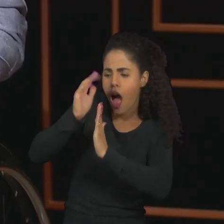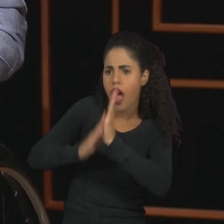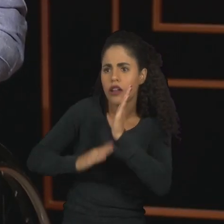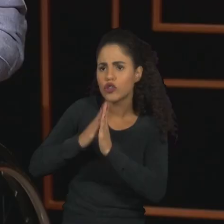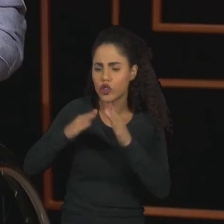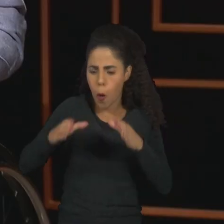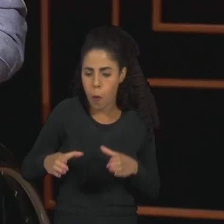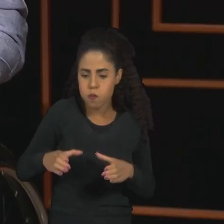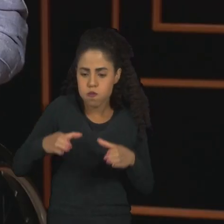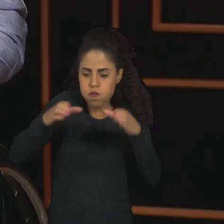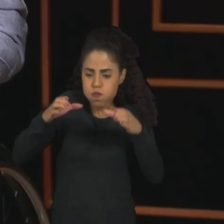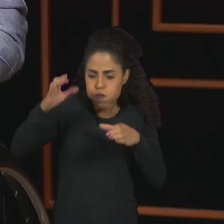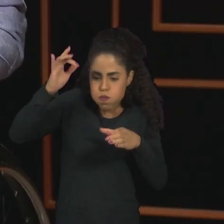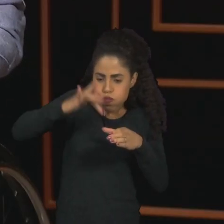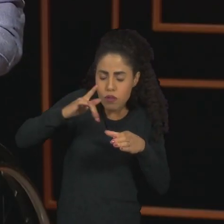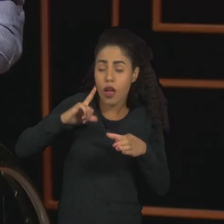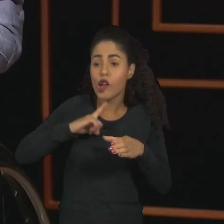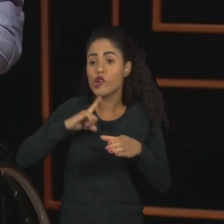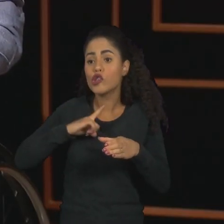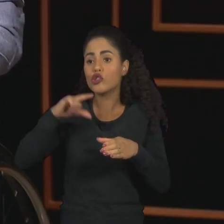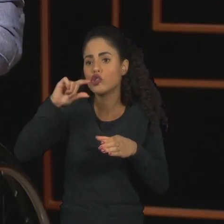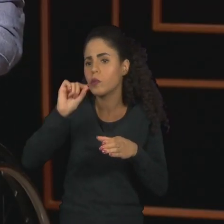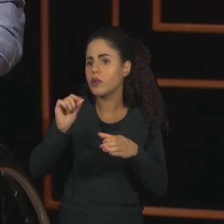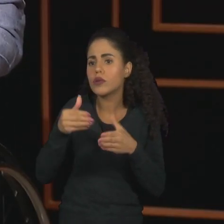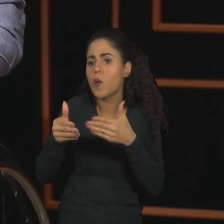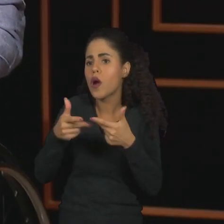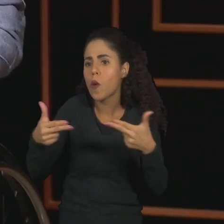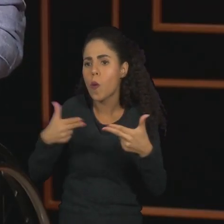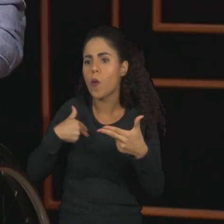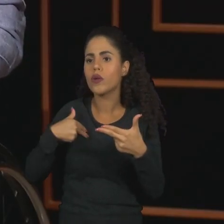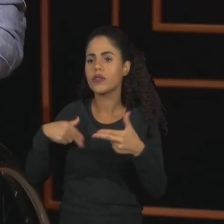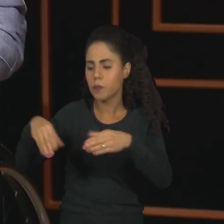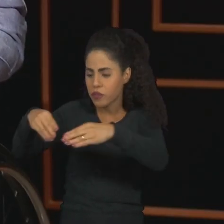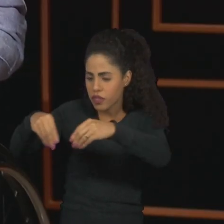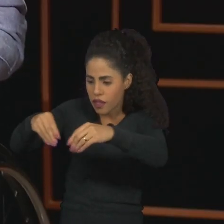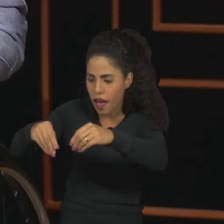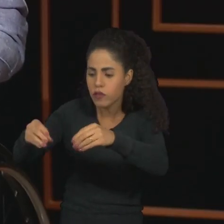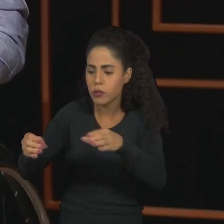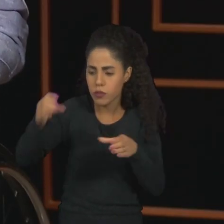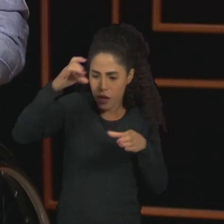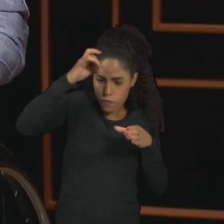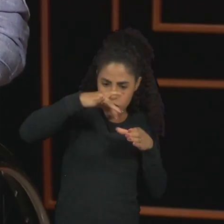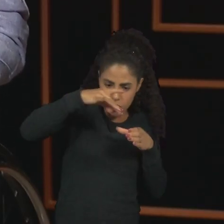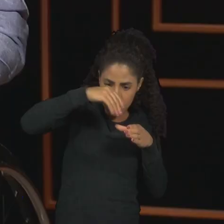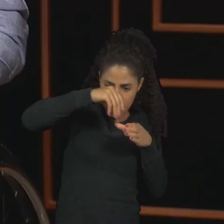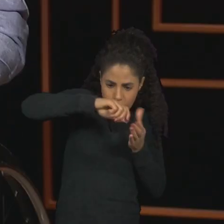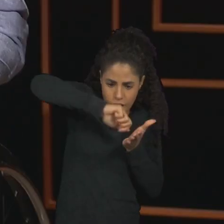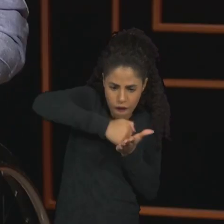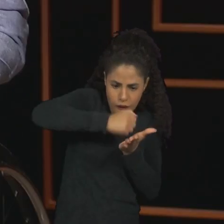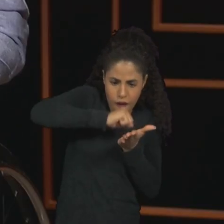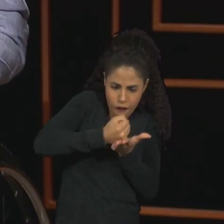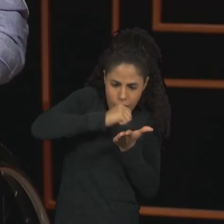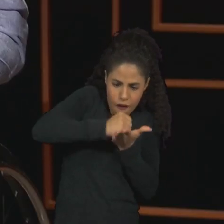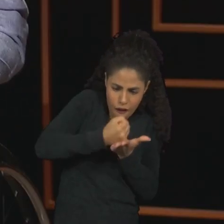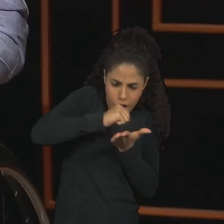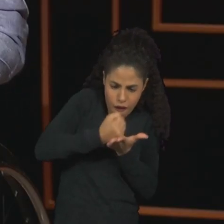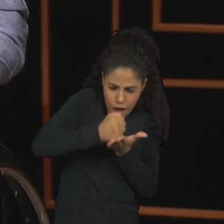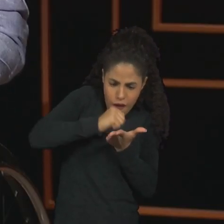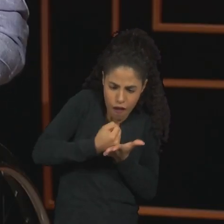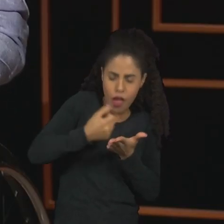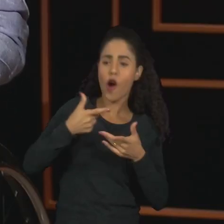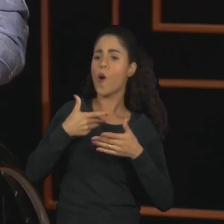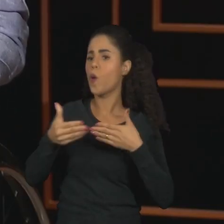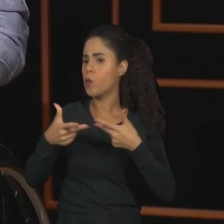que um pigmento que pode ser até terra, né? Você macera com